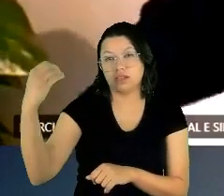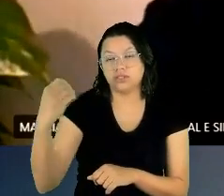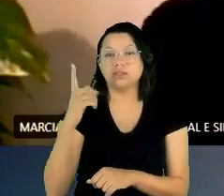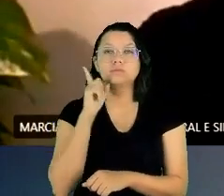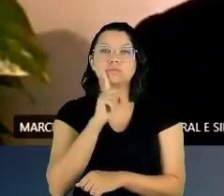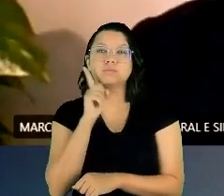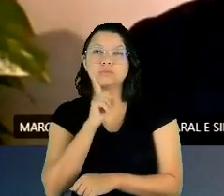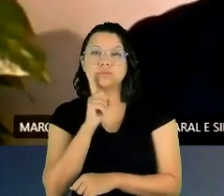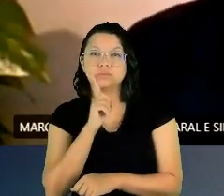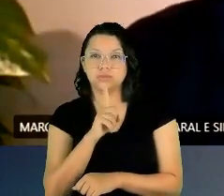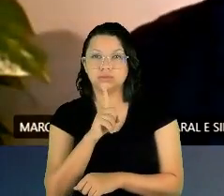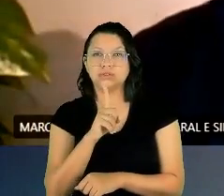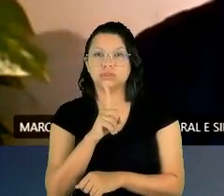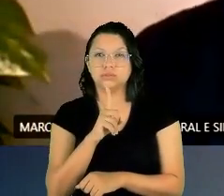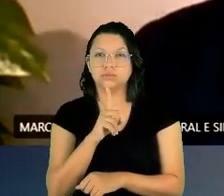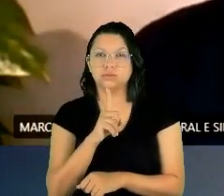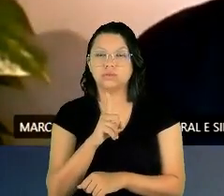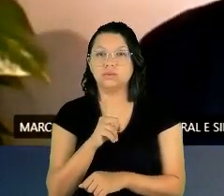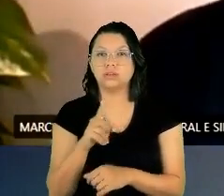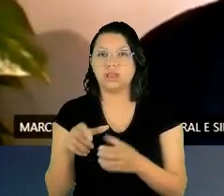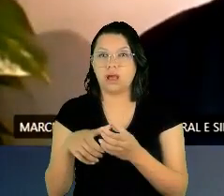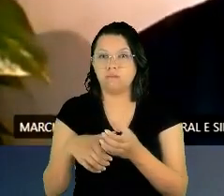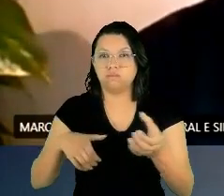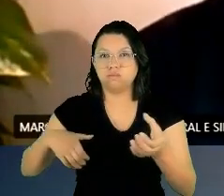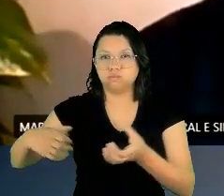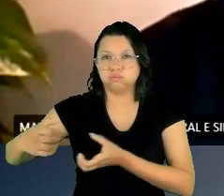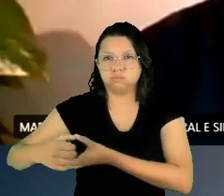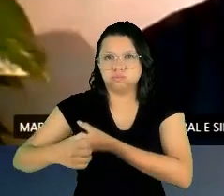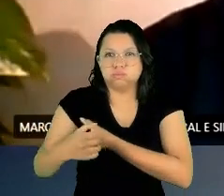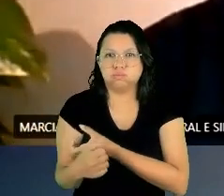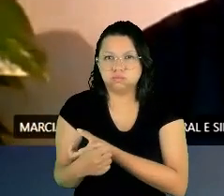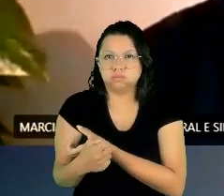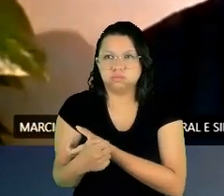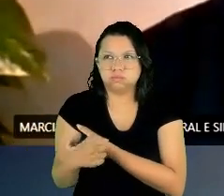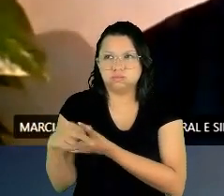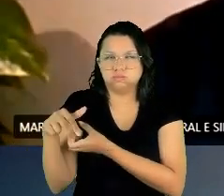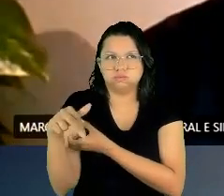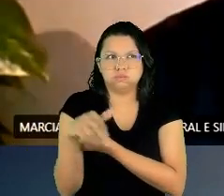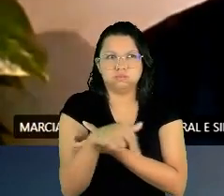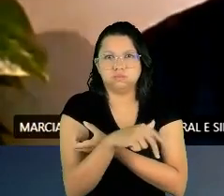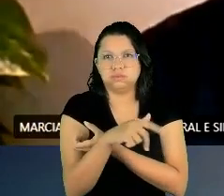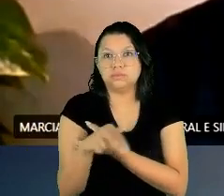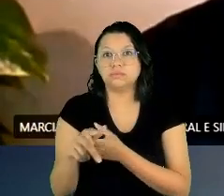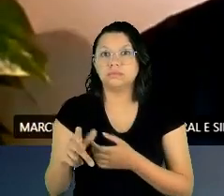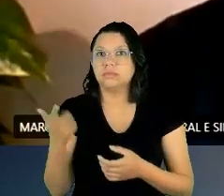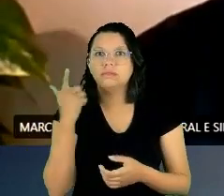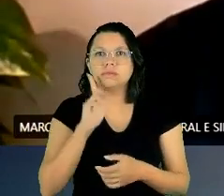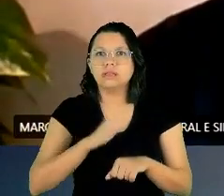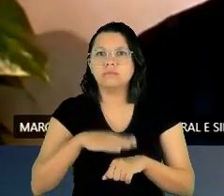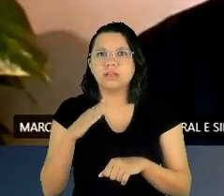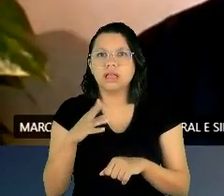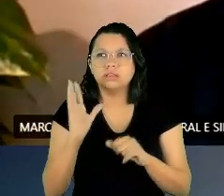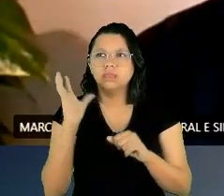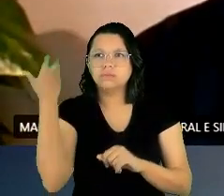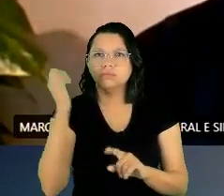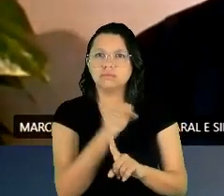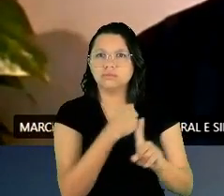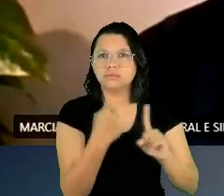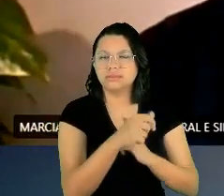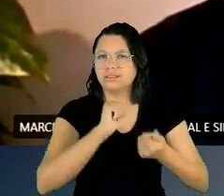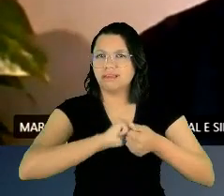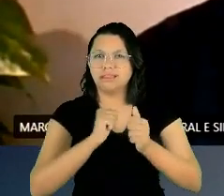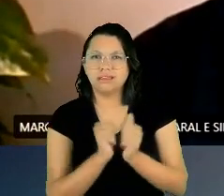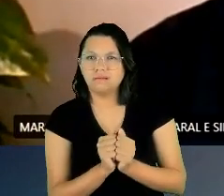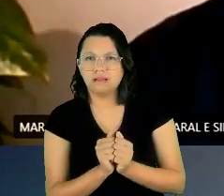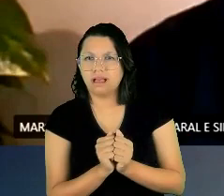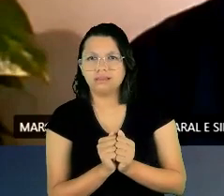vida viajando pelos Estados Unidos com essa barra de ferro debaixo do braço. É o caso americano. Ele não conseguia mais tomar decisões